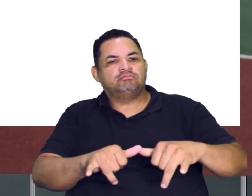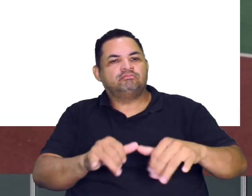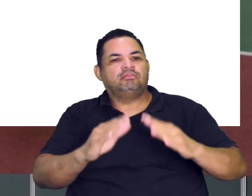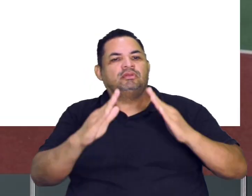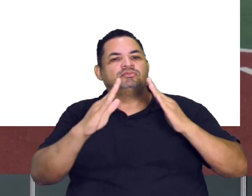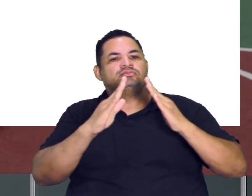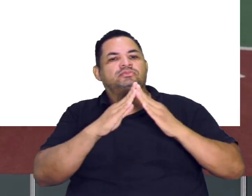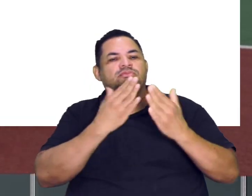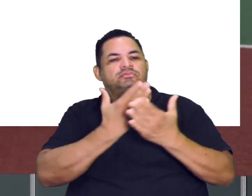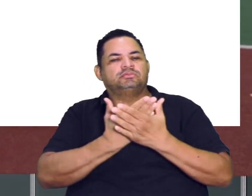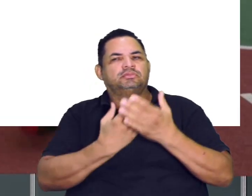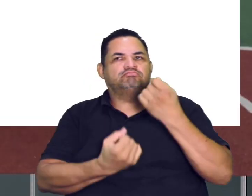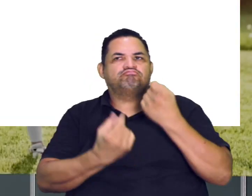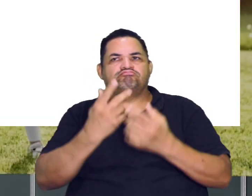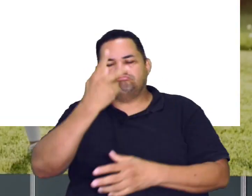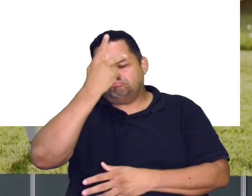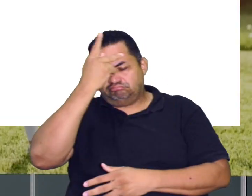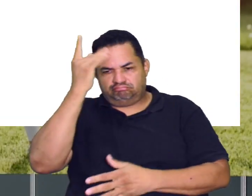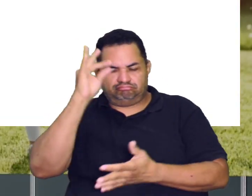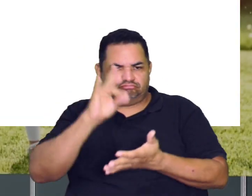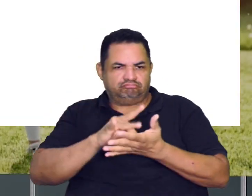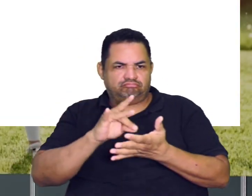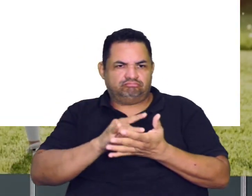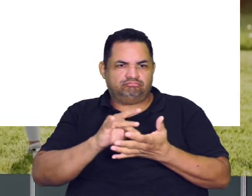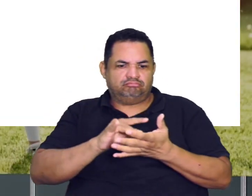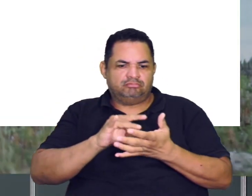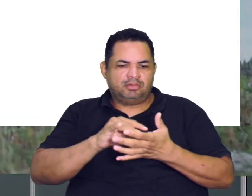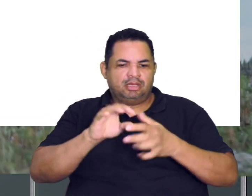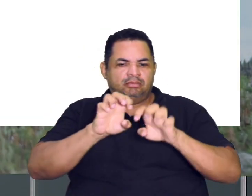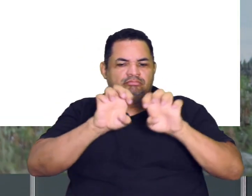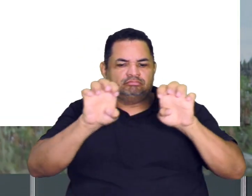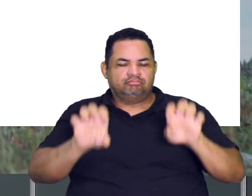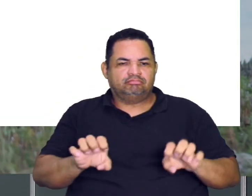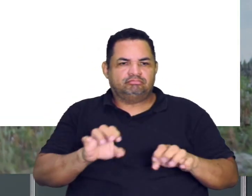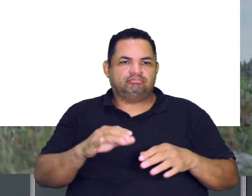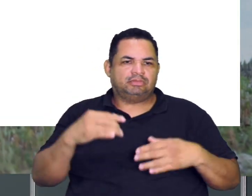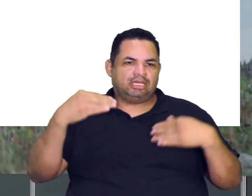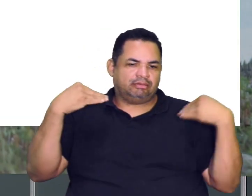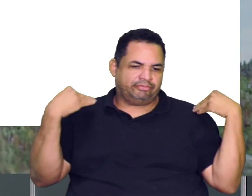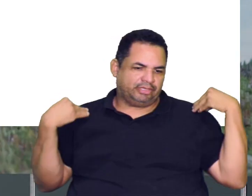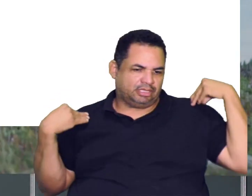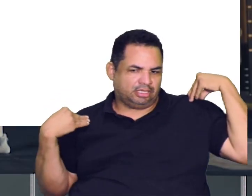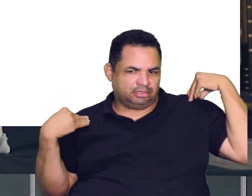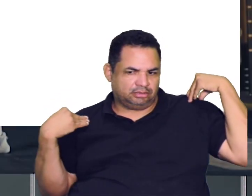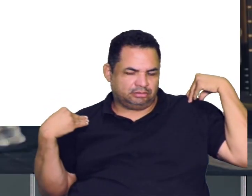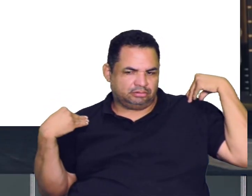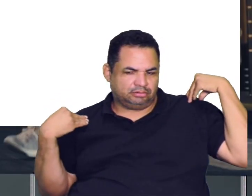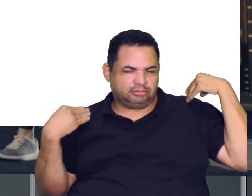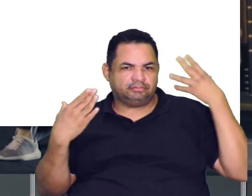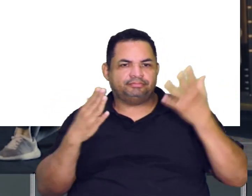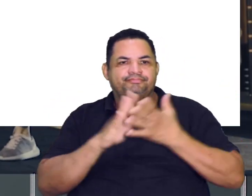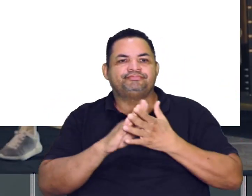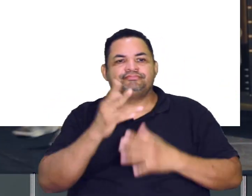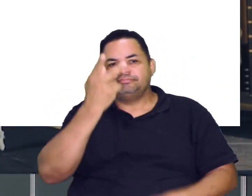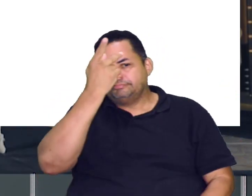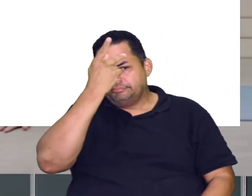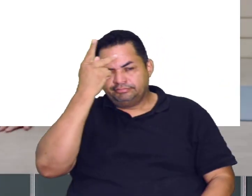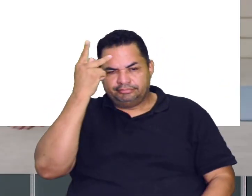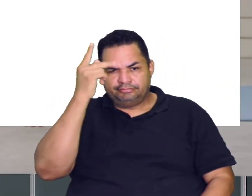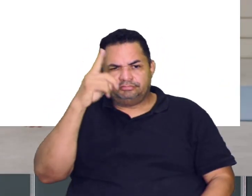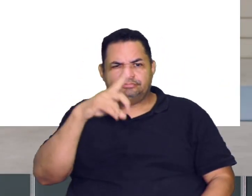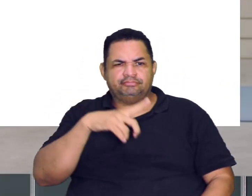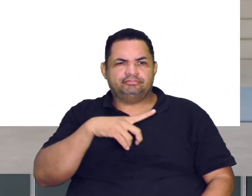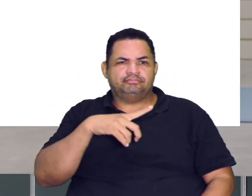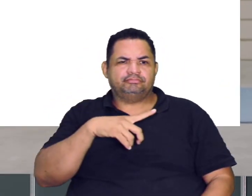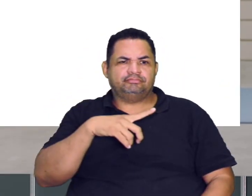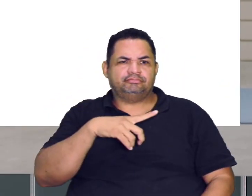na escola, algumas pessoas que de fato têm essa estrutura um pouco mais arqueada. E aí essas pessoas, elas